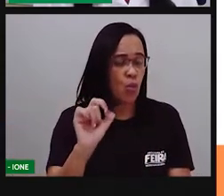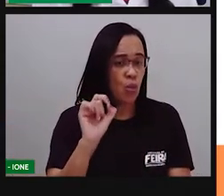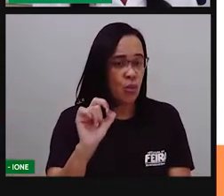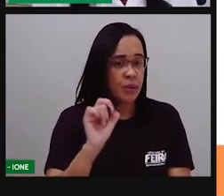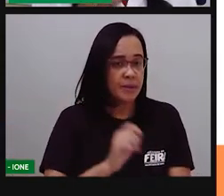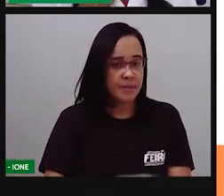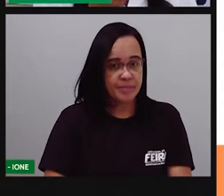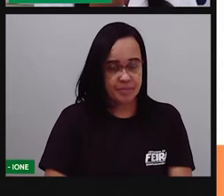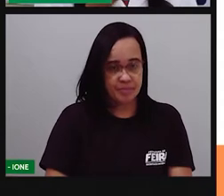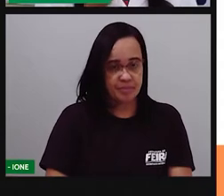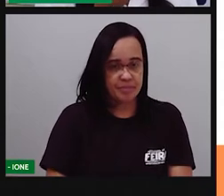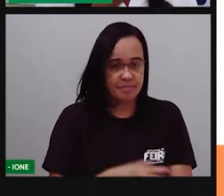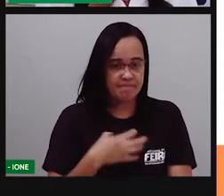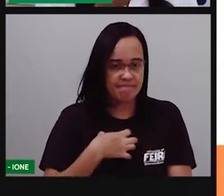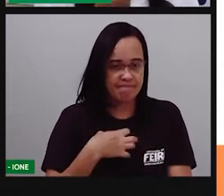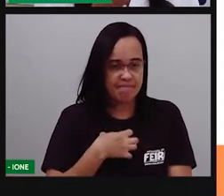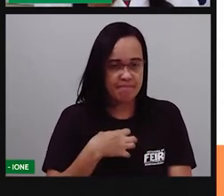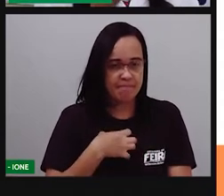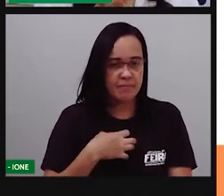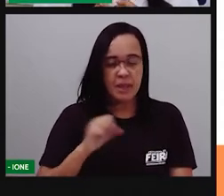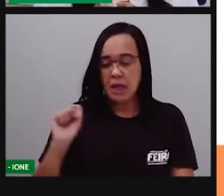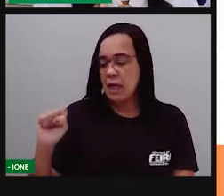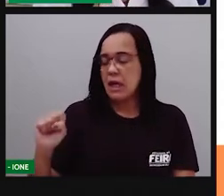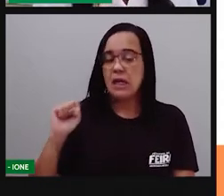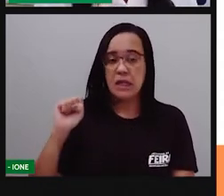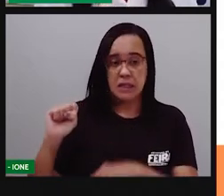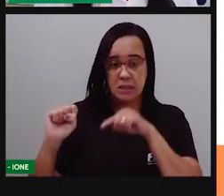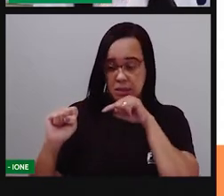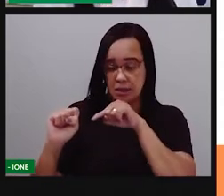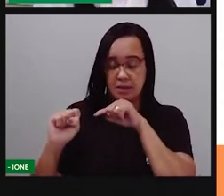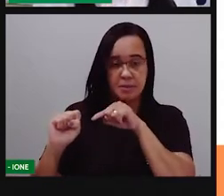e você vê o som do Spinner do